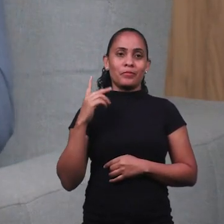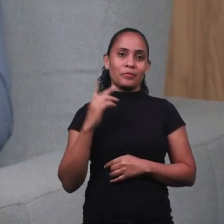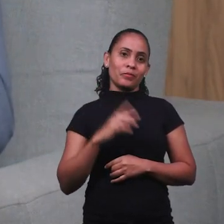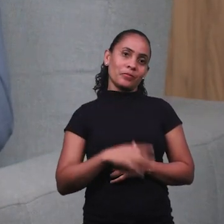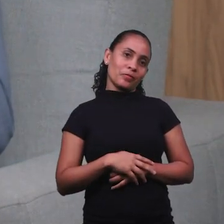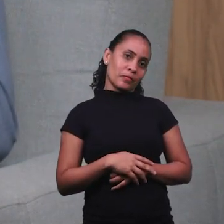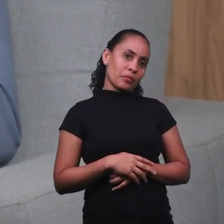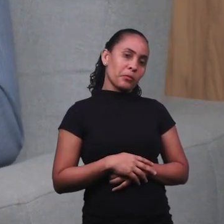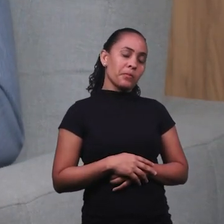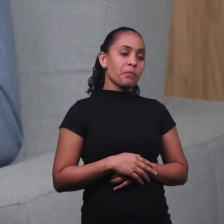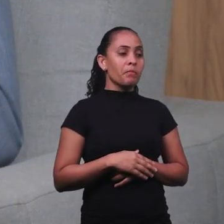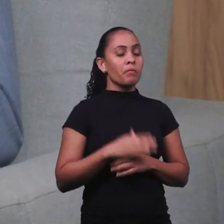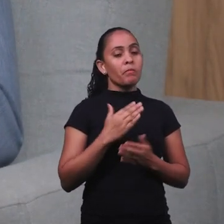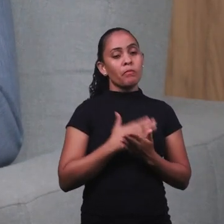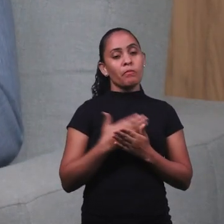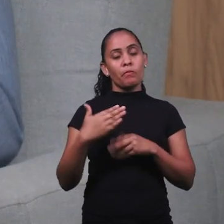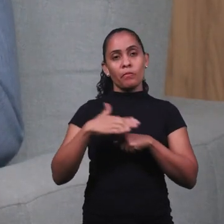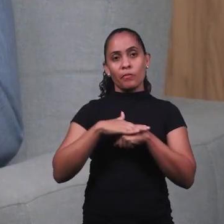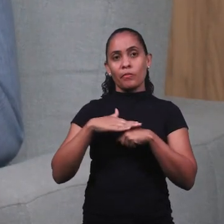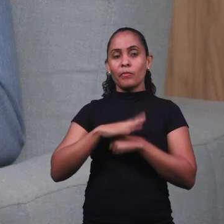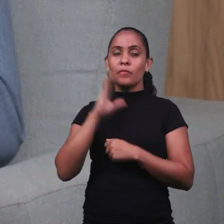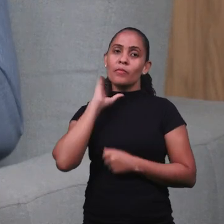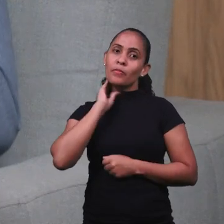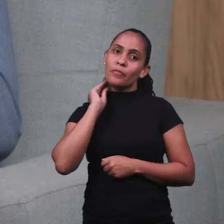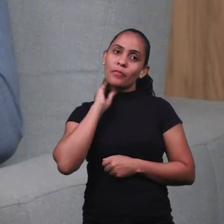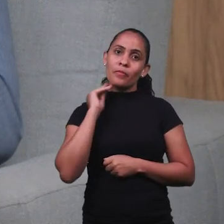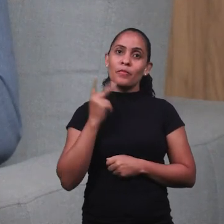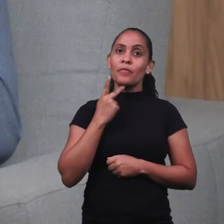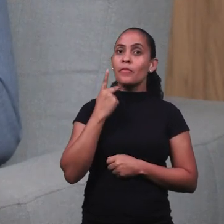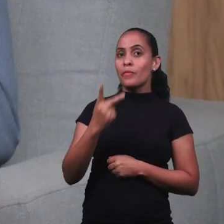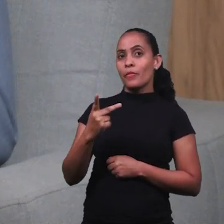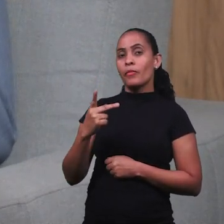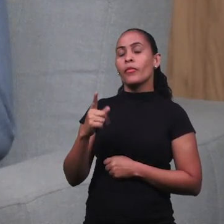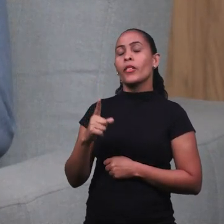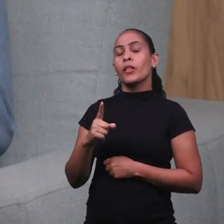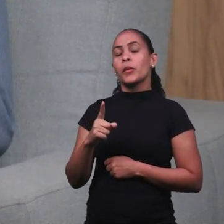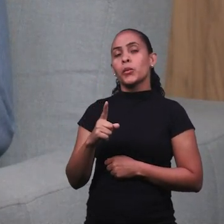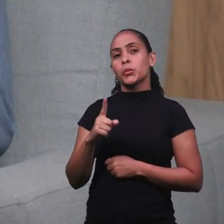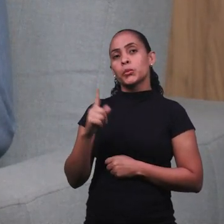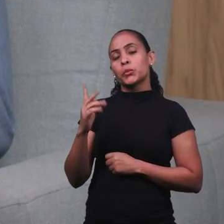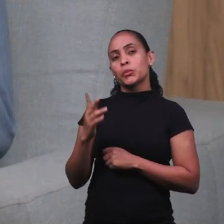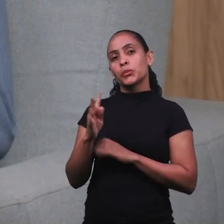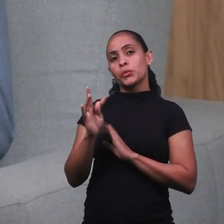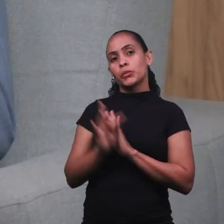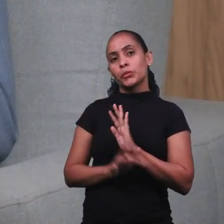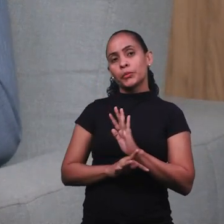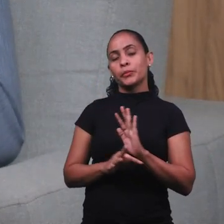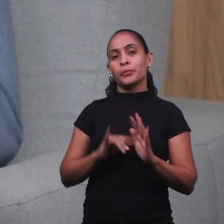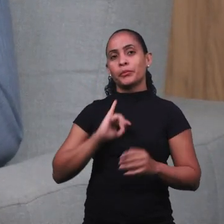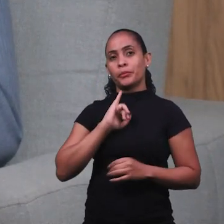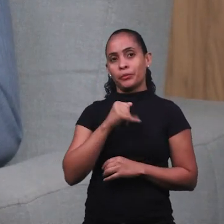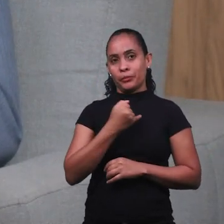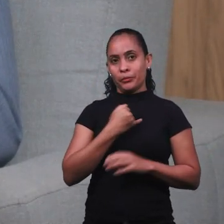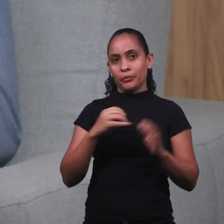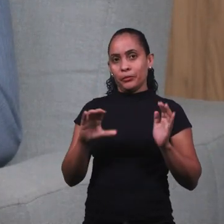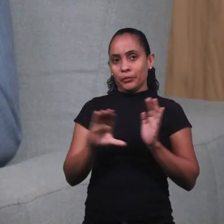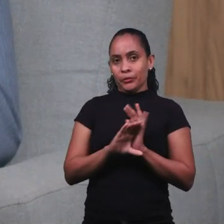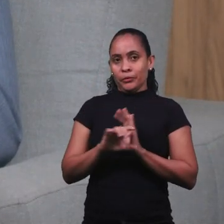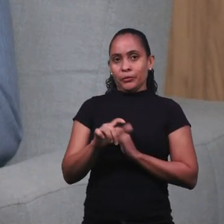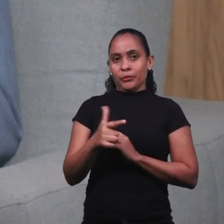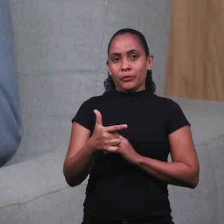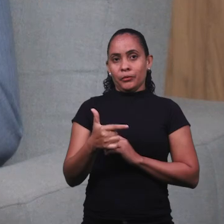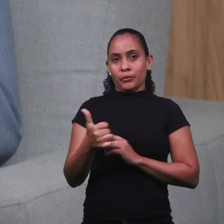para iniciar a nossa conversa, pastor Bísio, nós vamos citar um texto que está no Evangelho de João, capítulo 21,